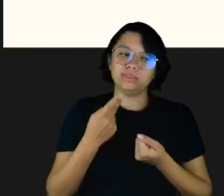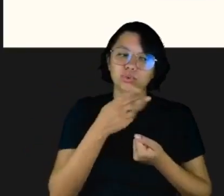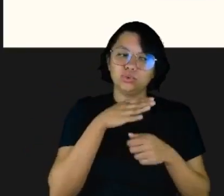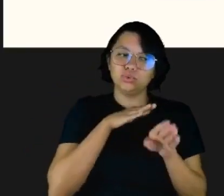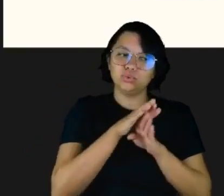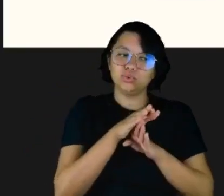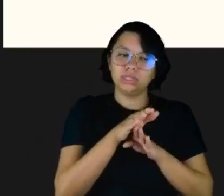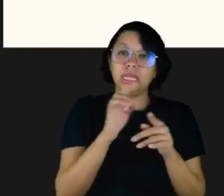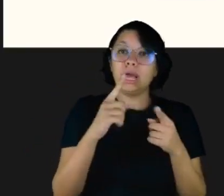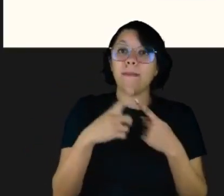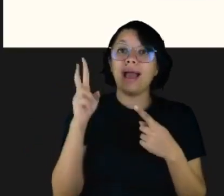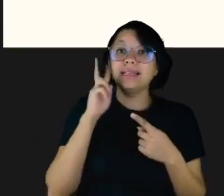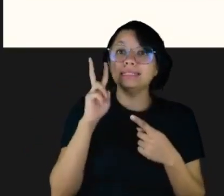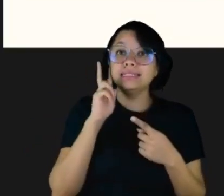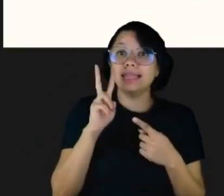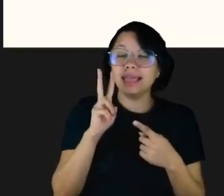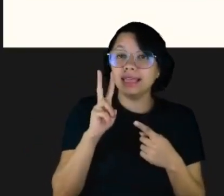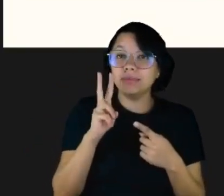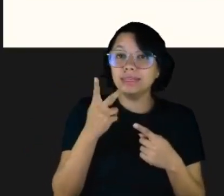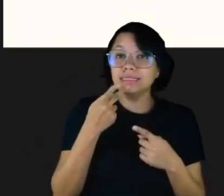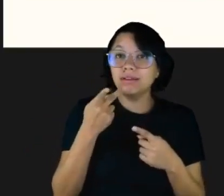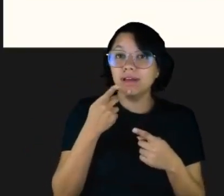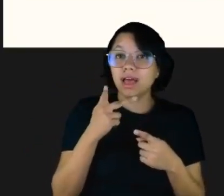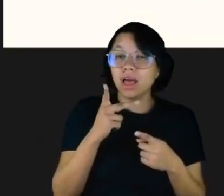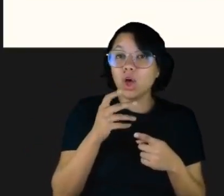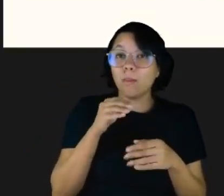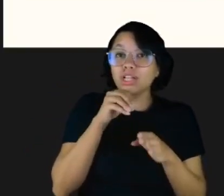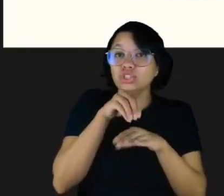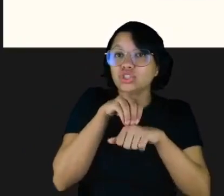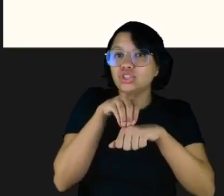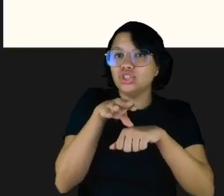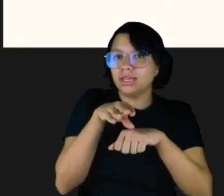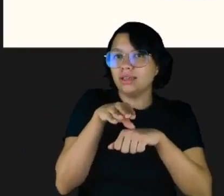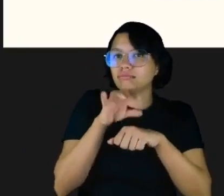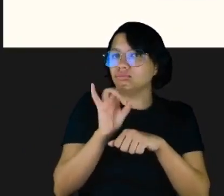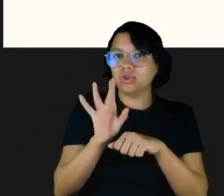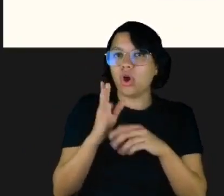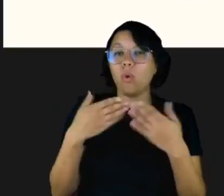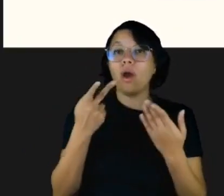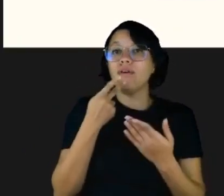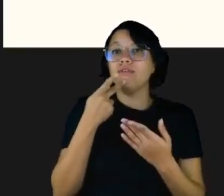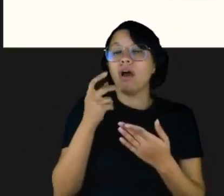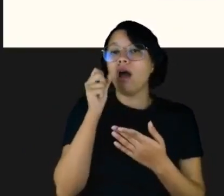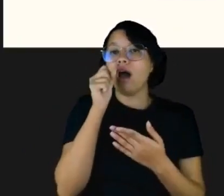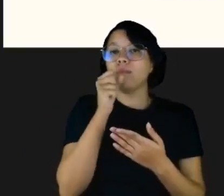Mas lembre-se que você está trazendo uma sugestão. Quando nós falamos do